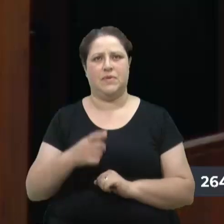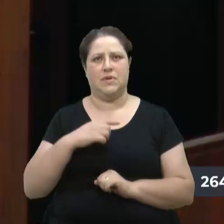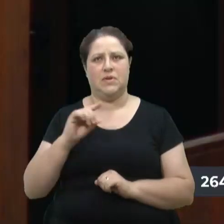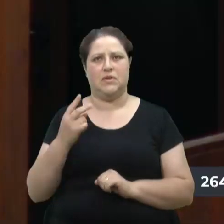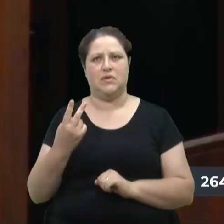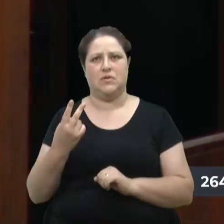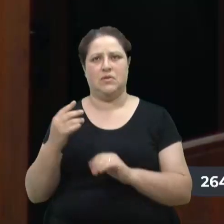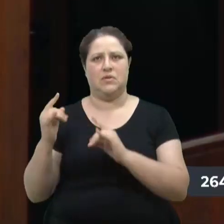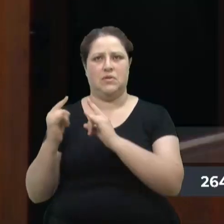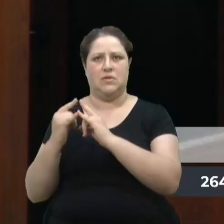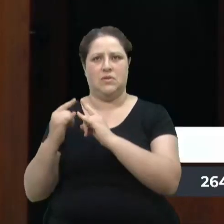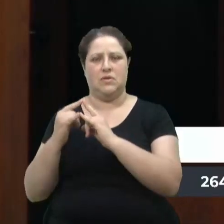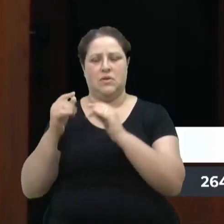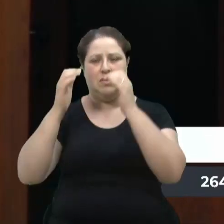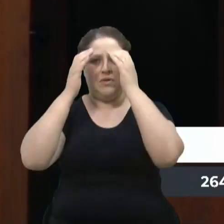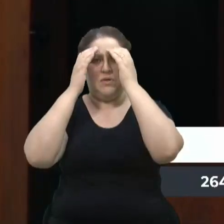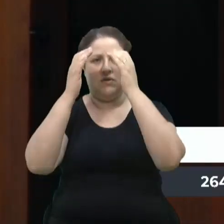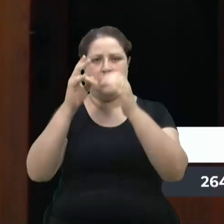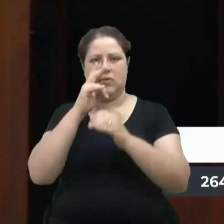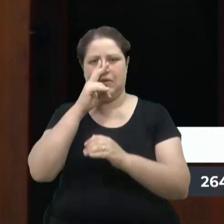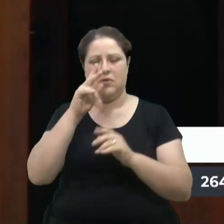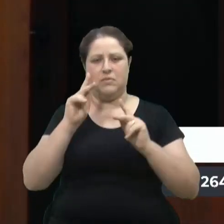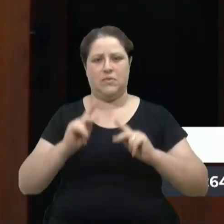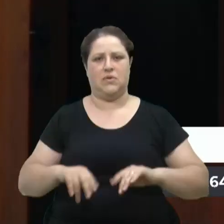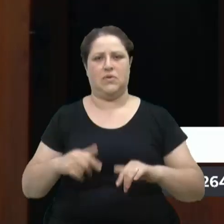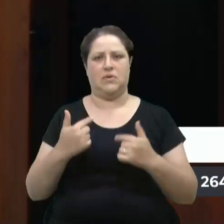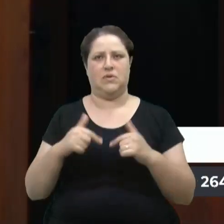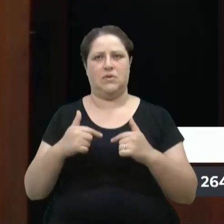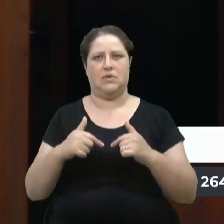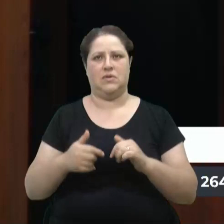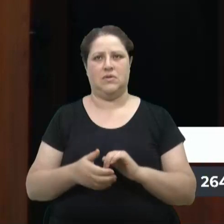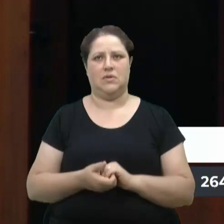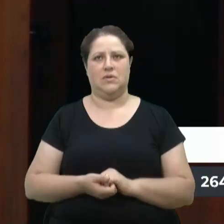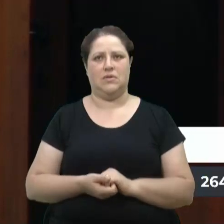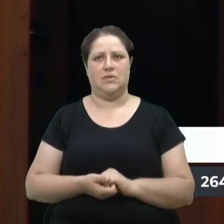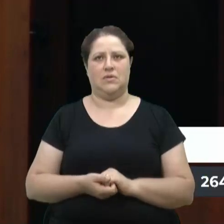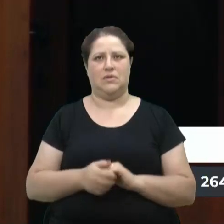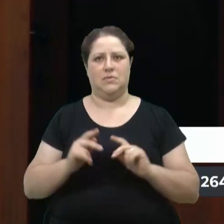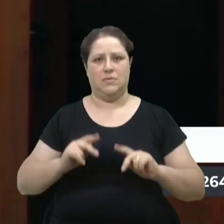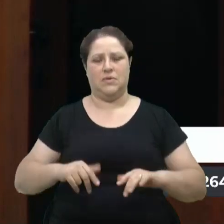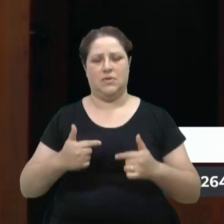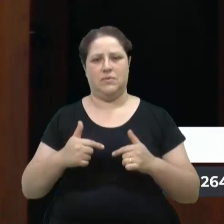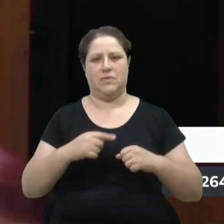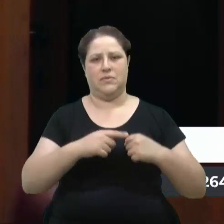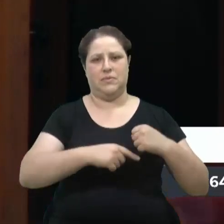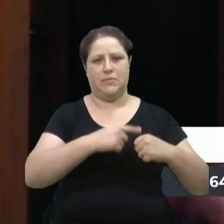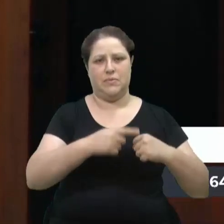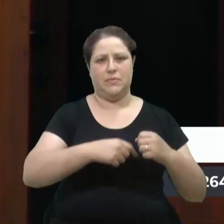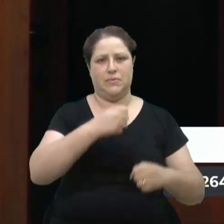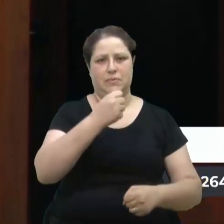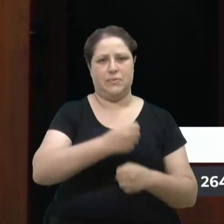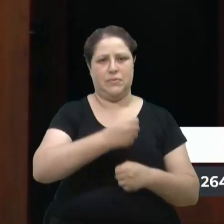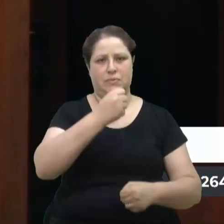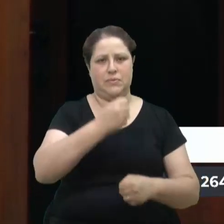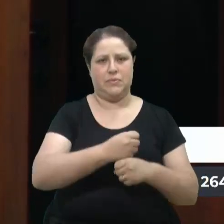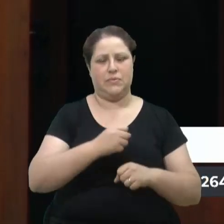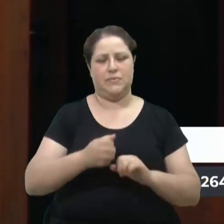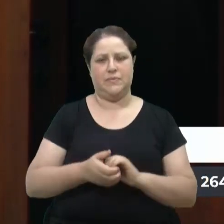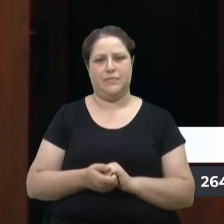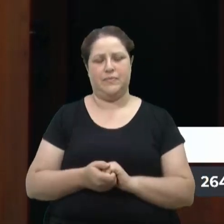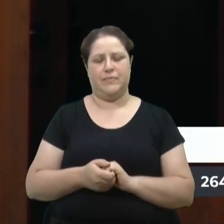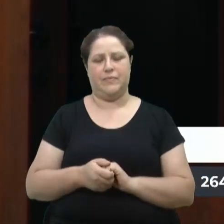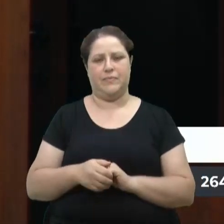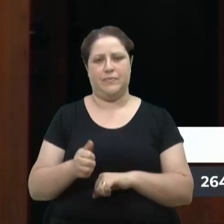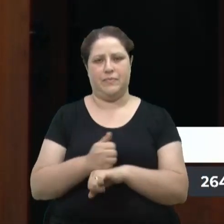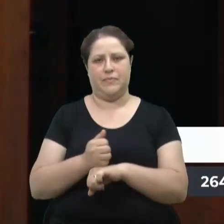demais, muito, que é o trabalhador, aquele que está lá no torno, na fresa, na prensa, o professor, o